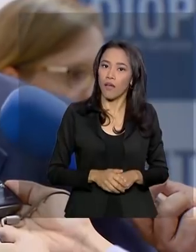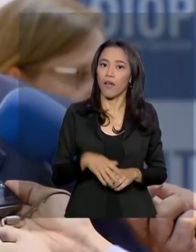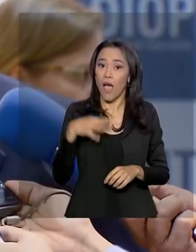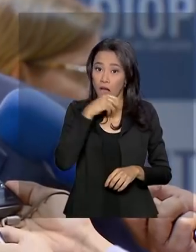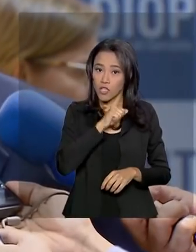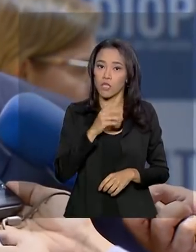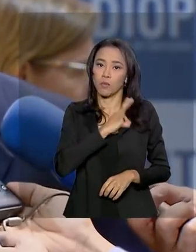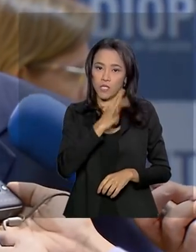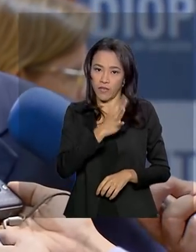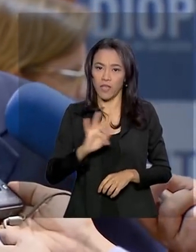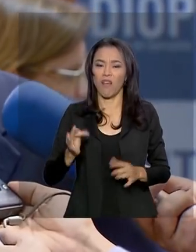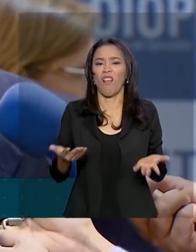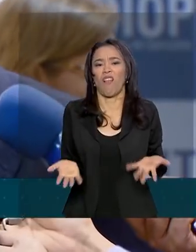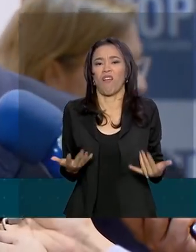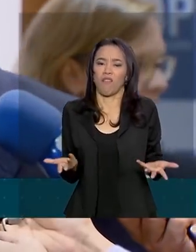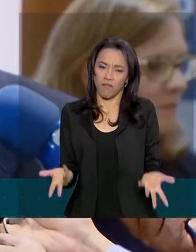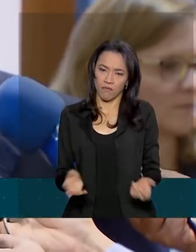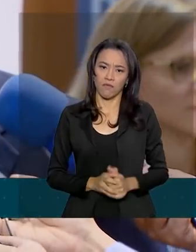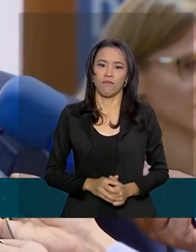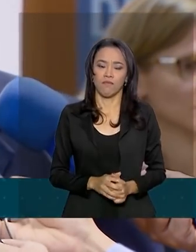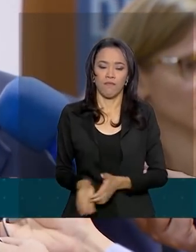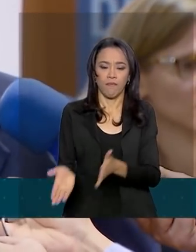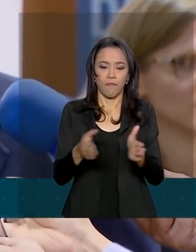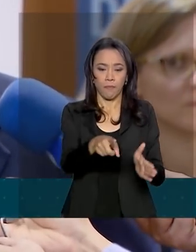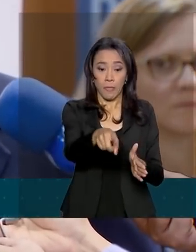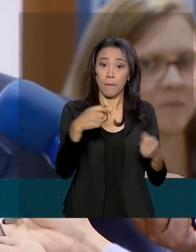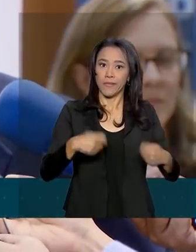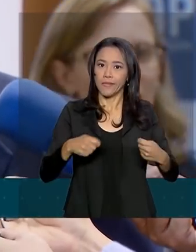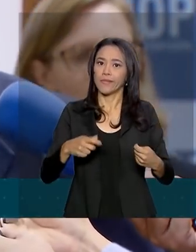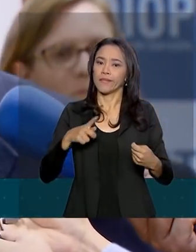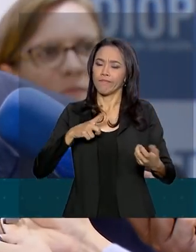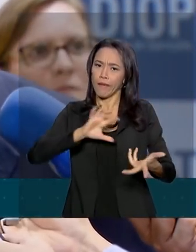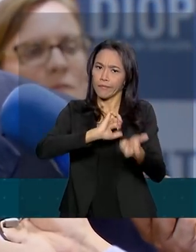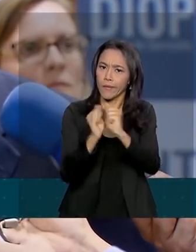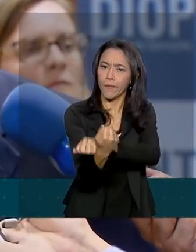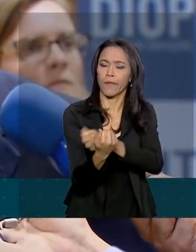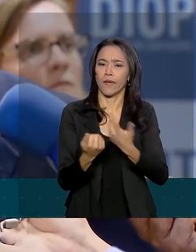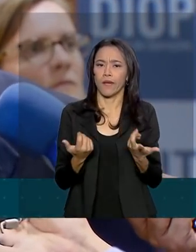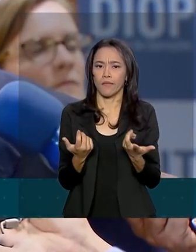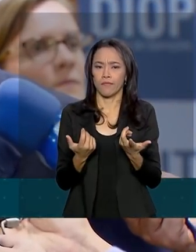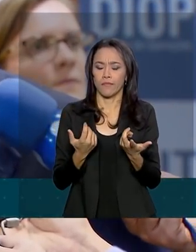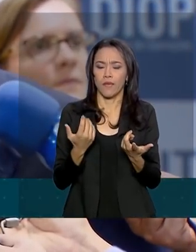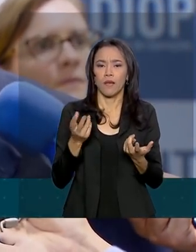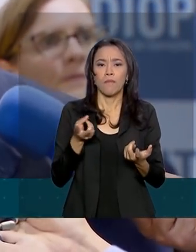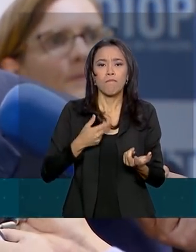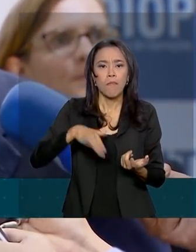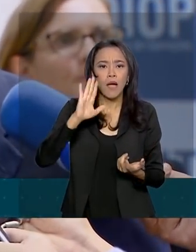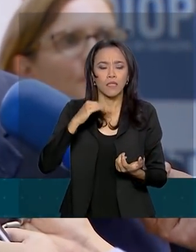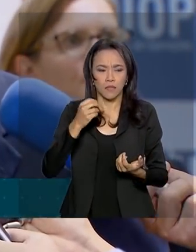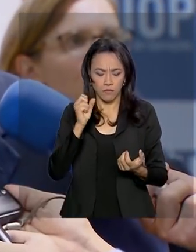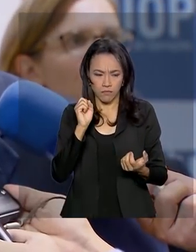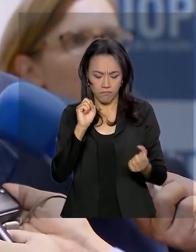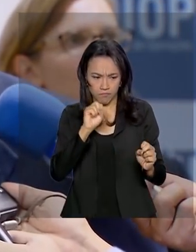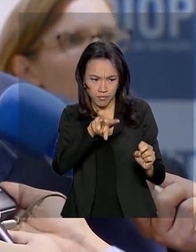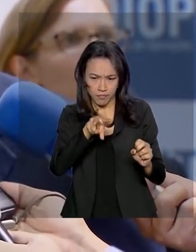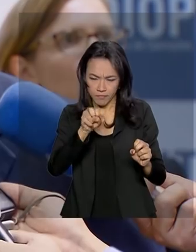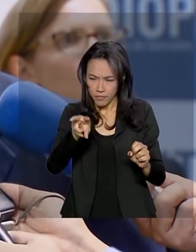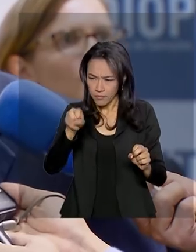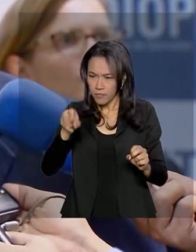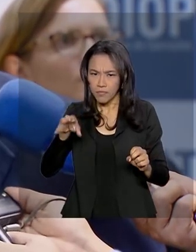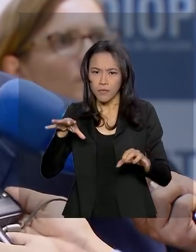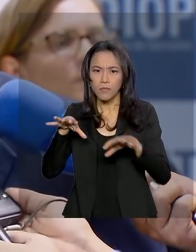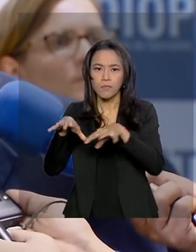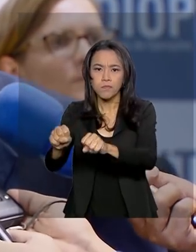Alguns aspectos da legislação tem que ser adequada para que cada vez mais possamos identificar abusadores, os exploradores